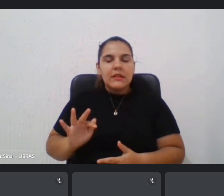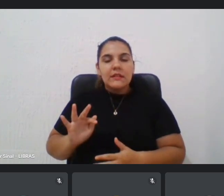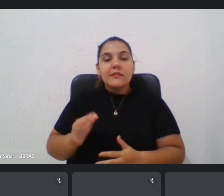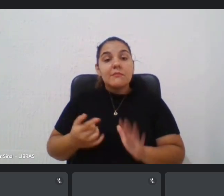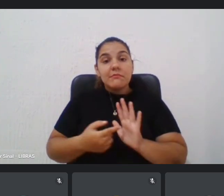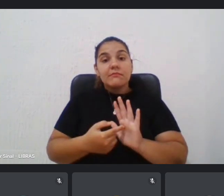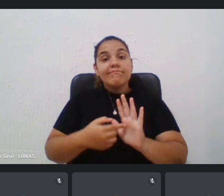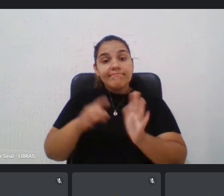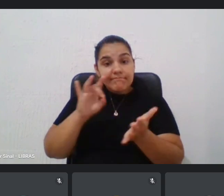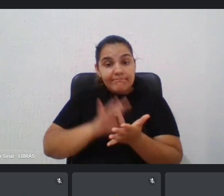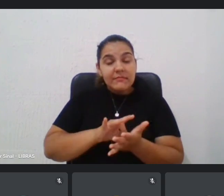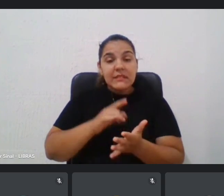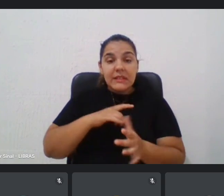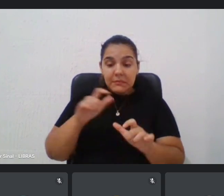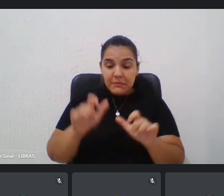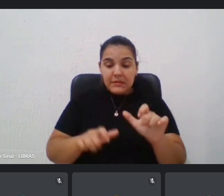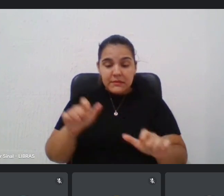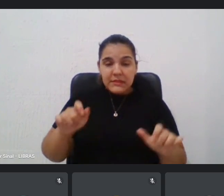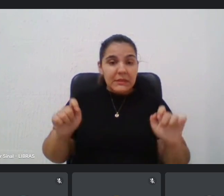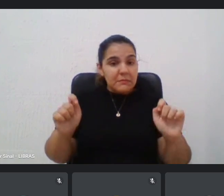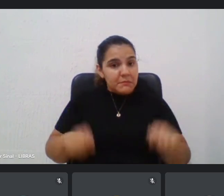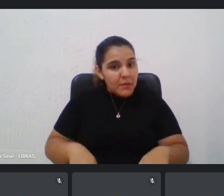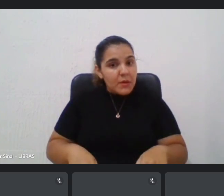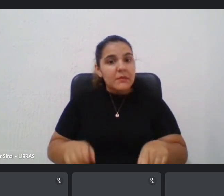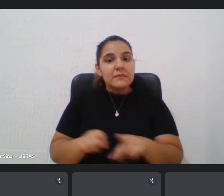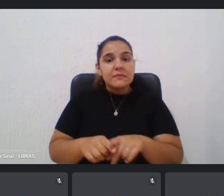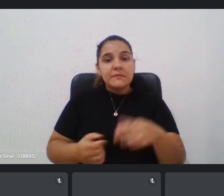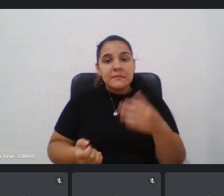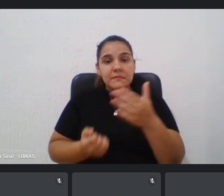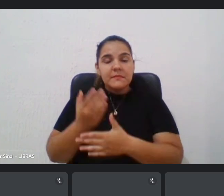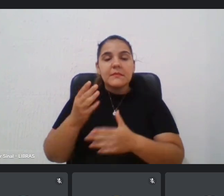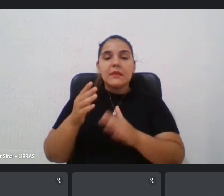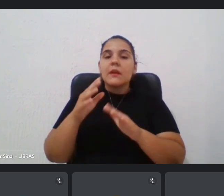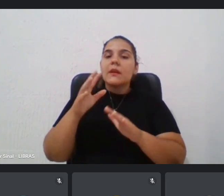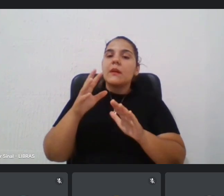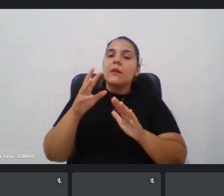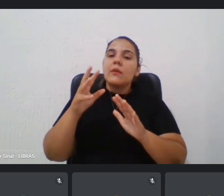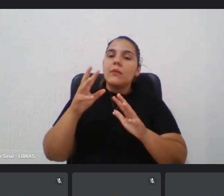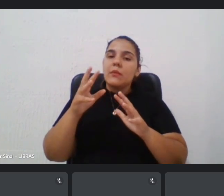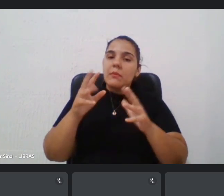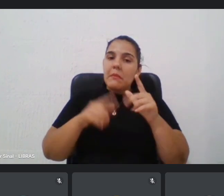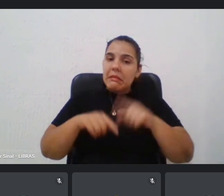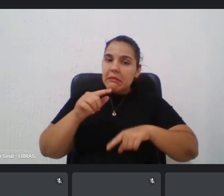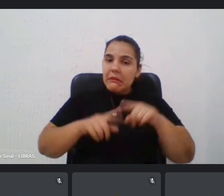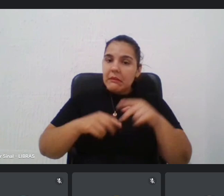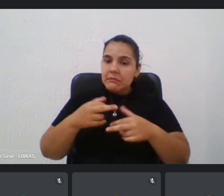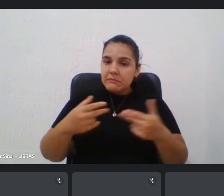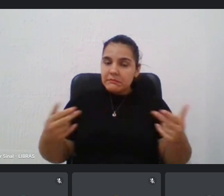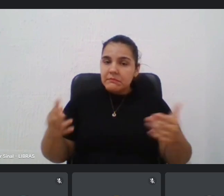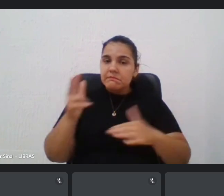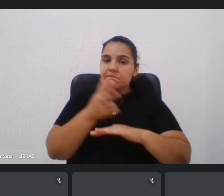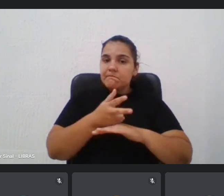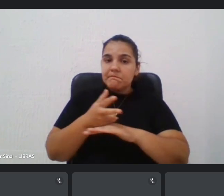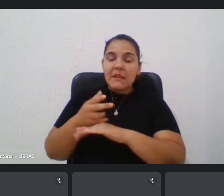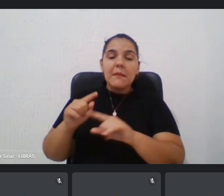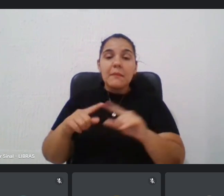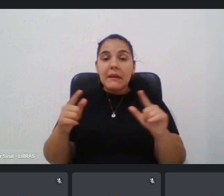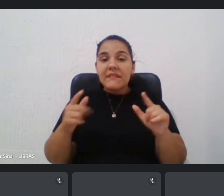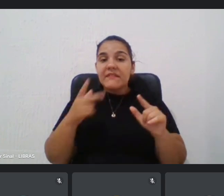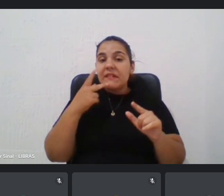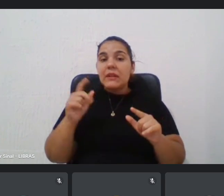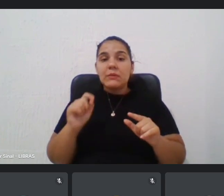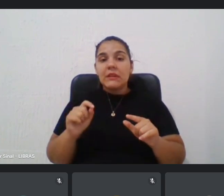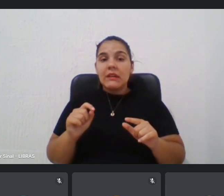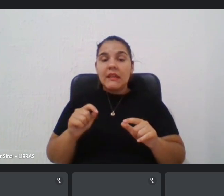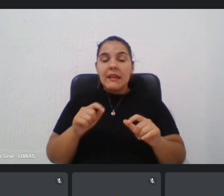pode produzir esse conteúdo também. Lembrar que essas pessoas são consideradas marginais, e a arte, ela é marginal, a arte